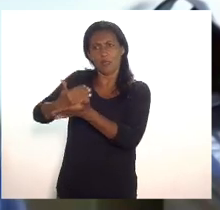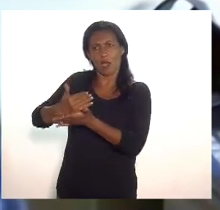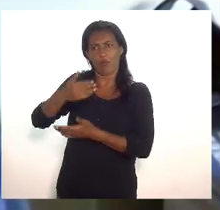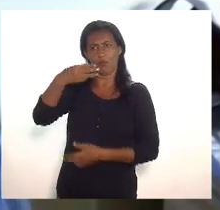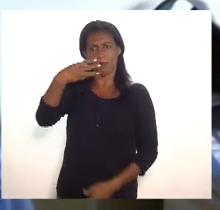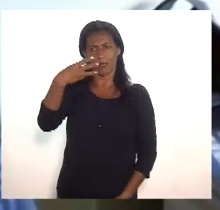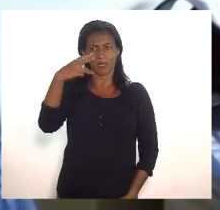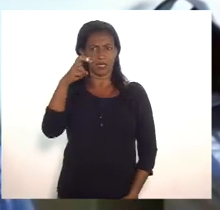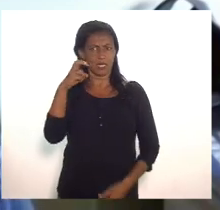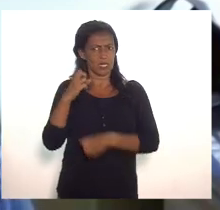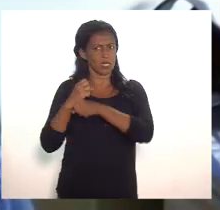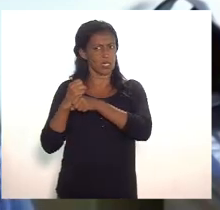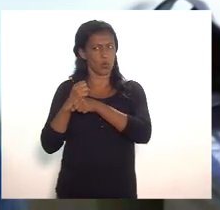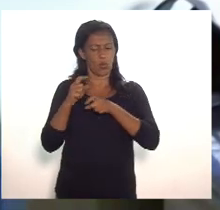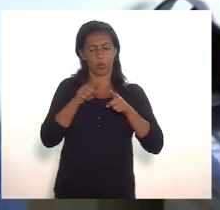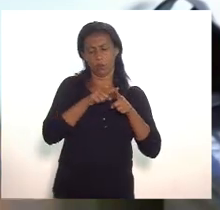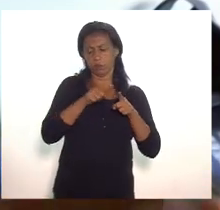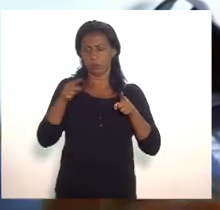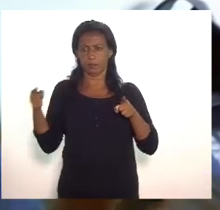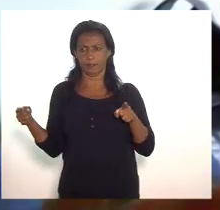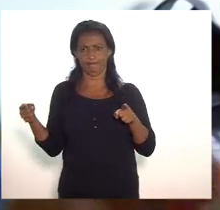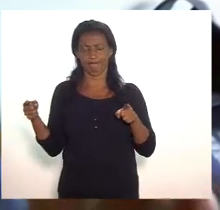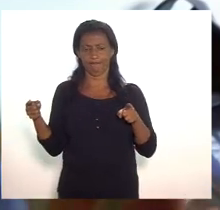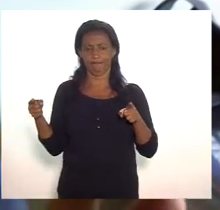35 anos. Aí